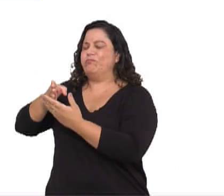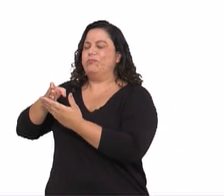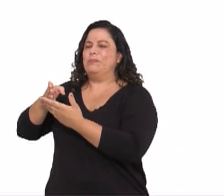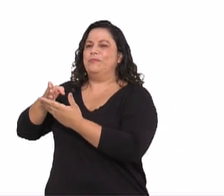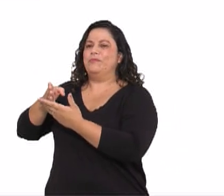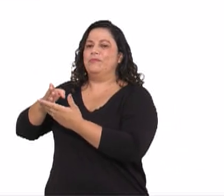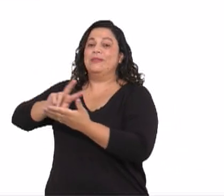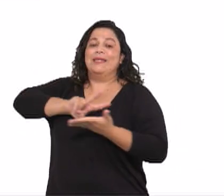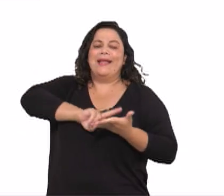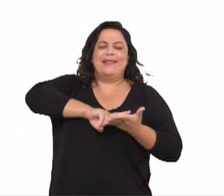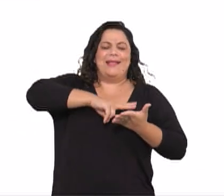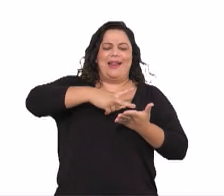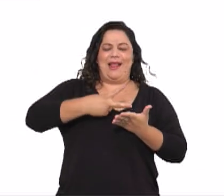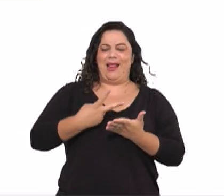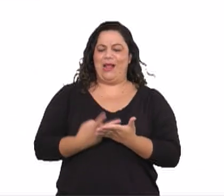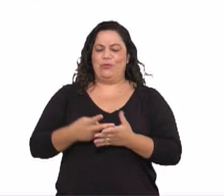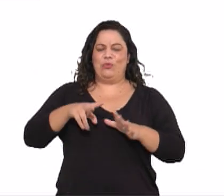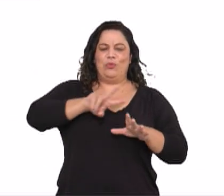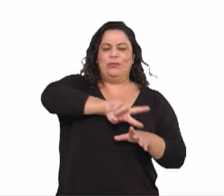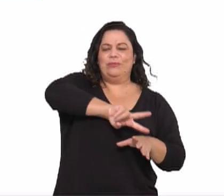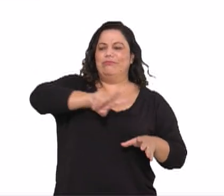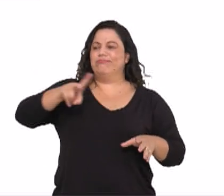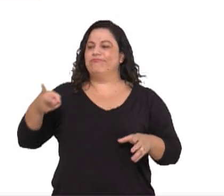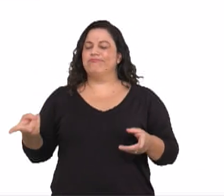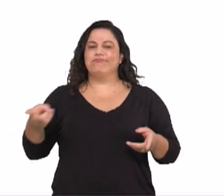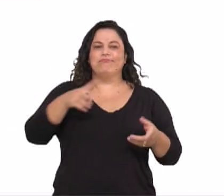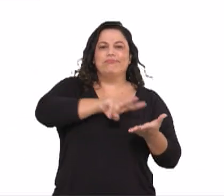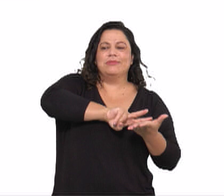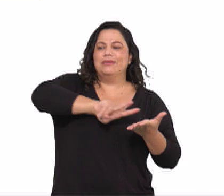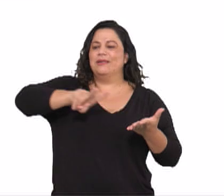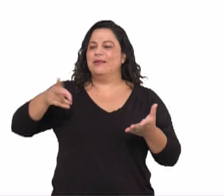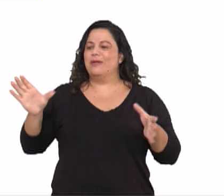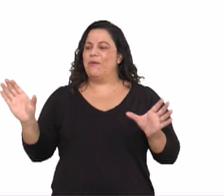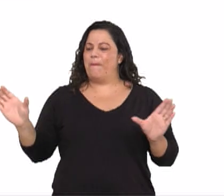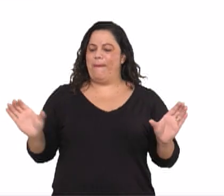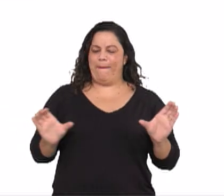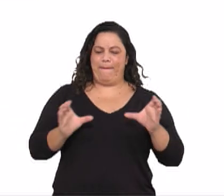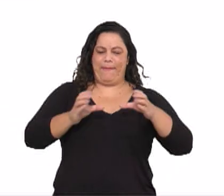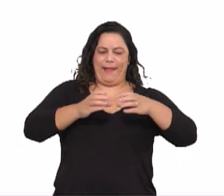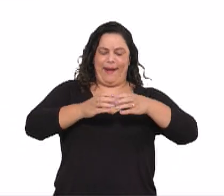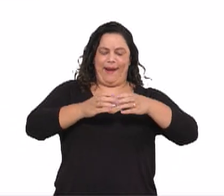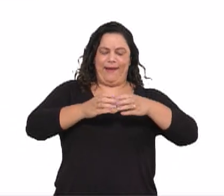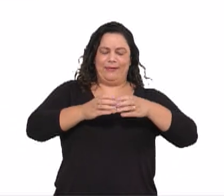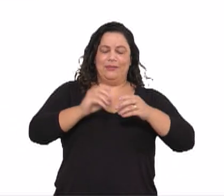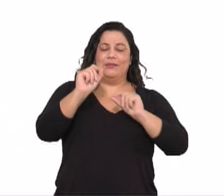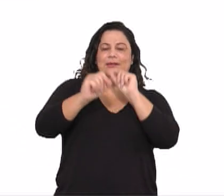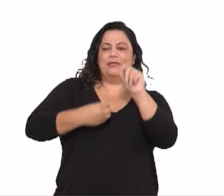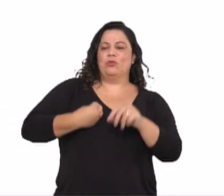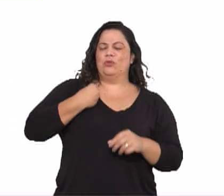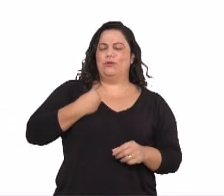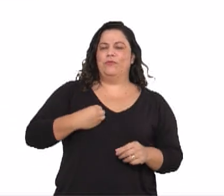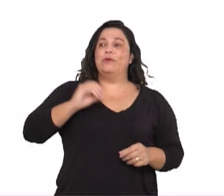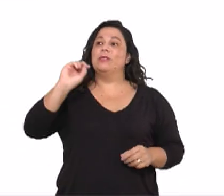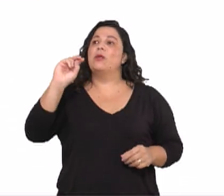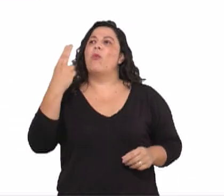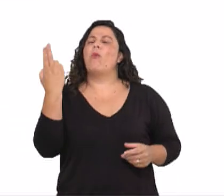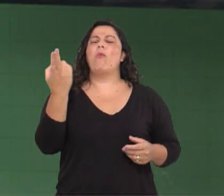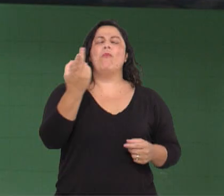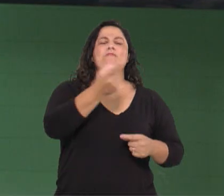Traduzir-se uma parte na outra parte, que é uma questão de vida ou de morte. Será